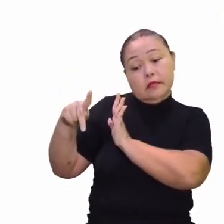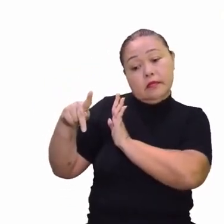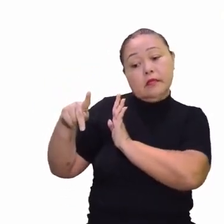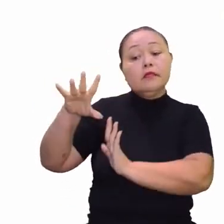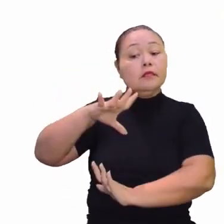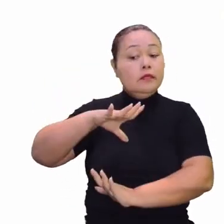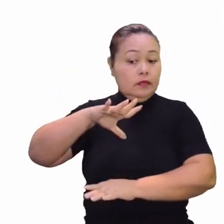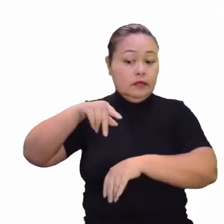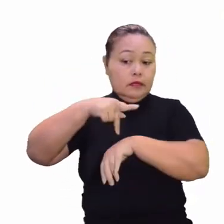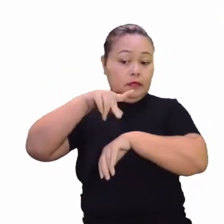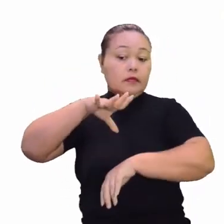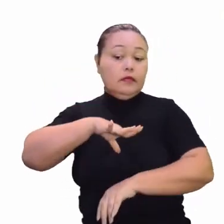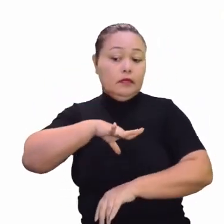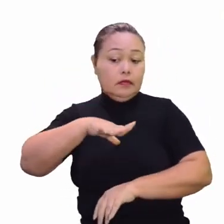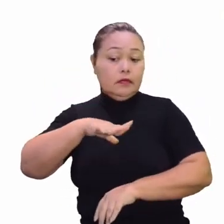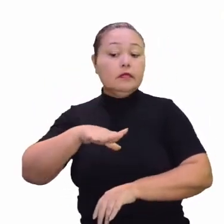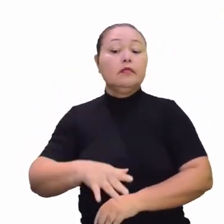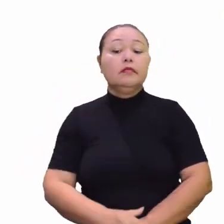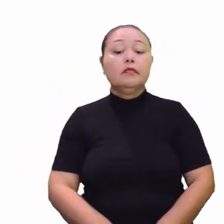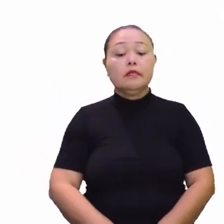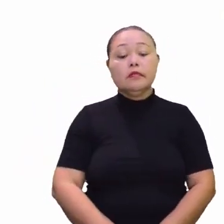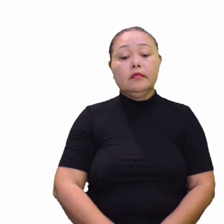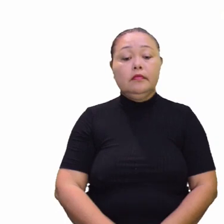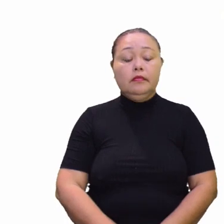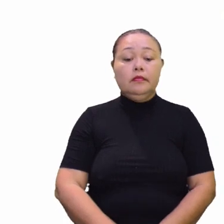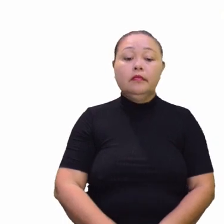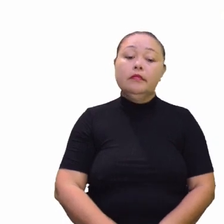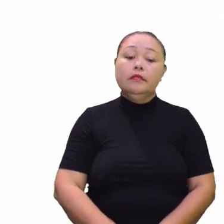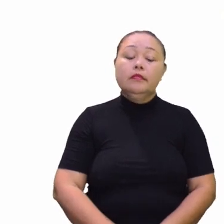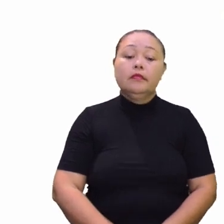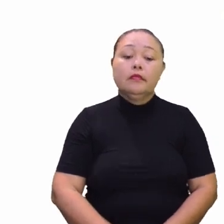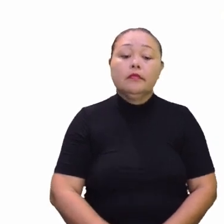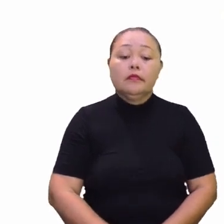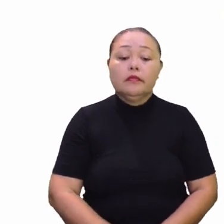a posse de Portugal. Ok?